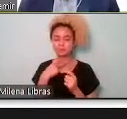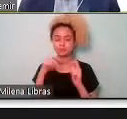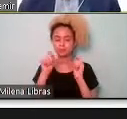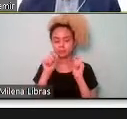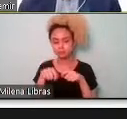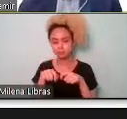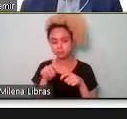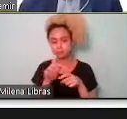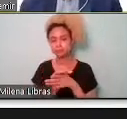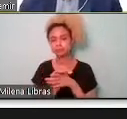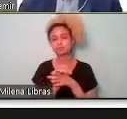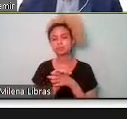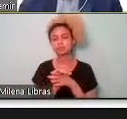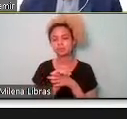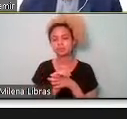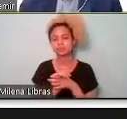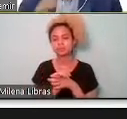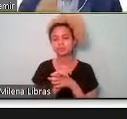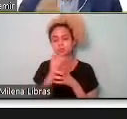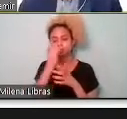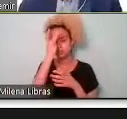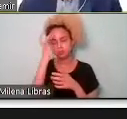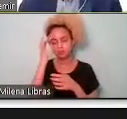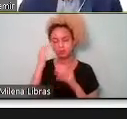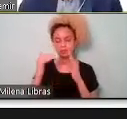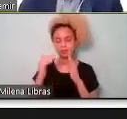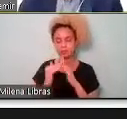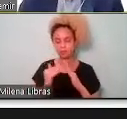né, a volta dos moradores a esse